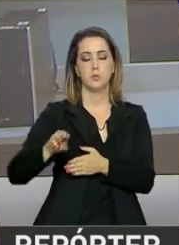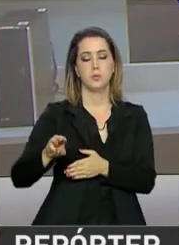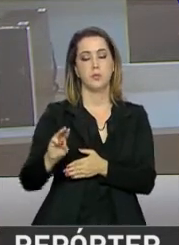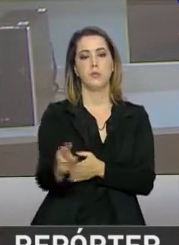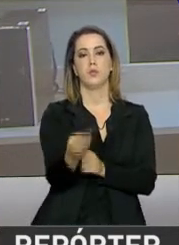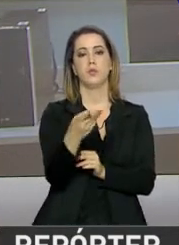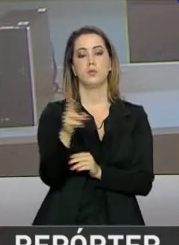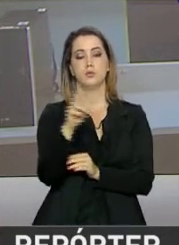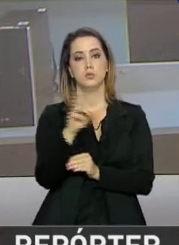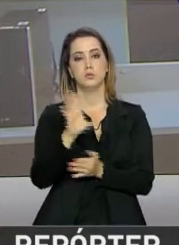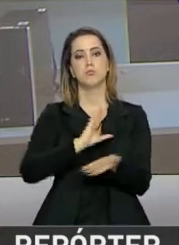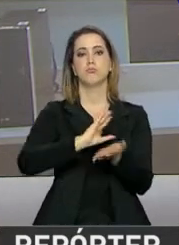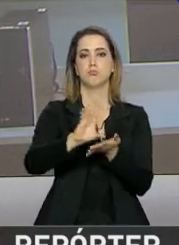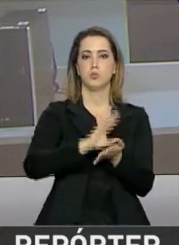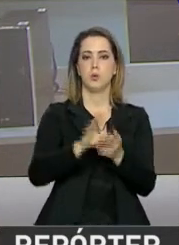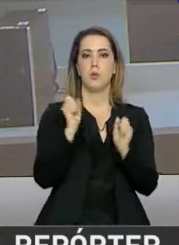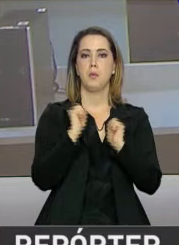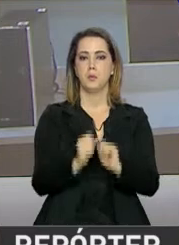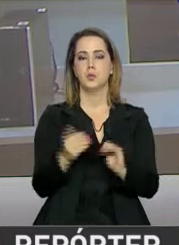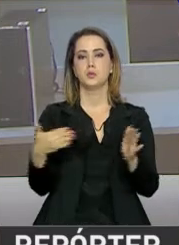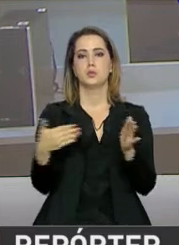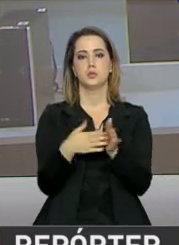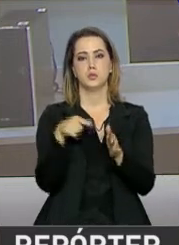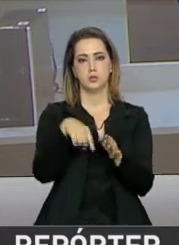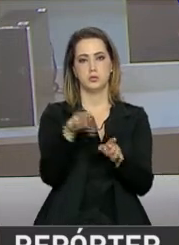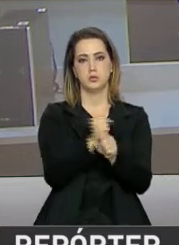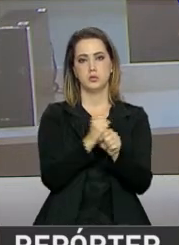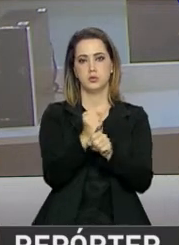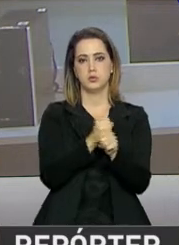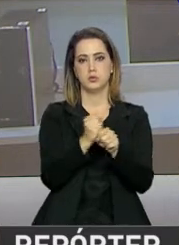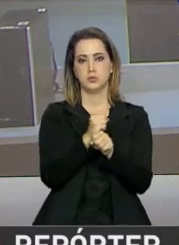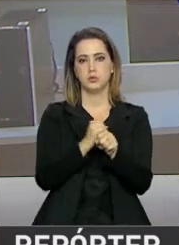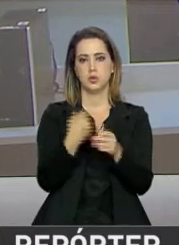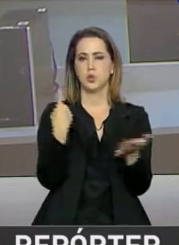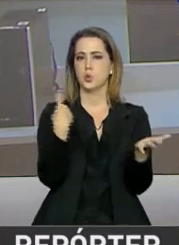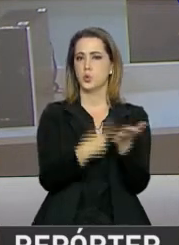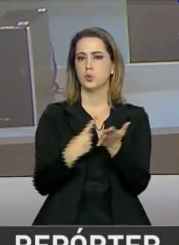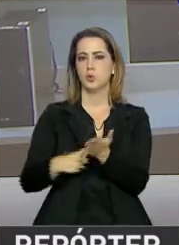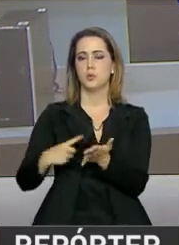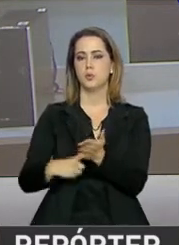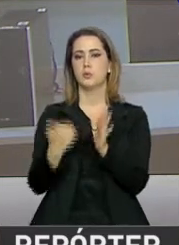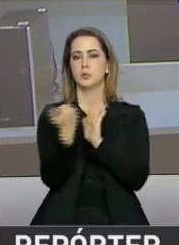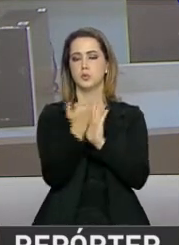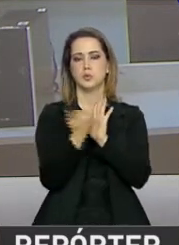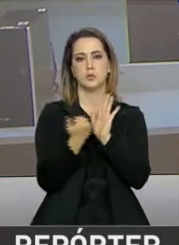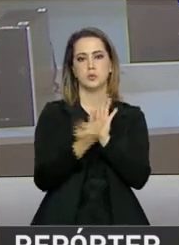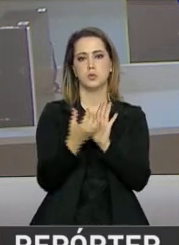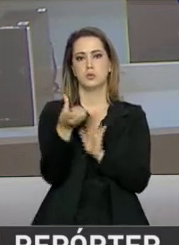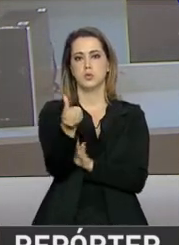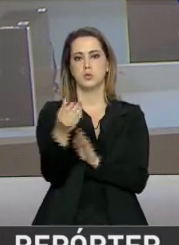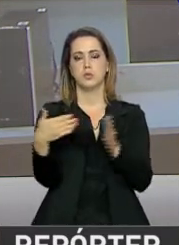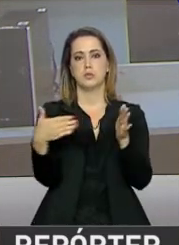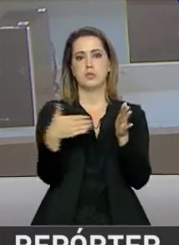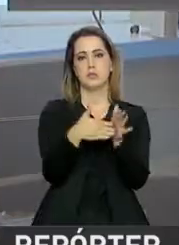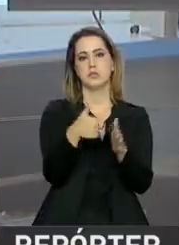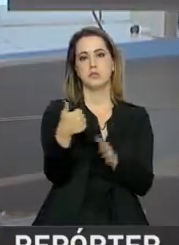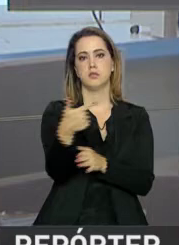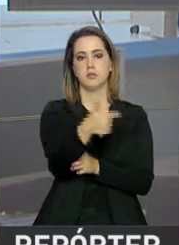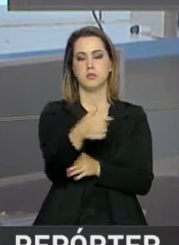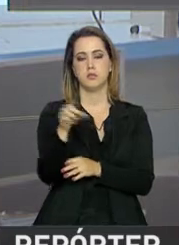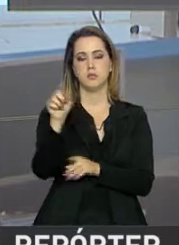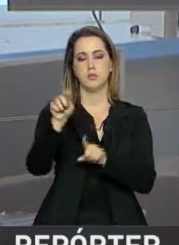em participar ainda têm até o fim deste ano para aderir ao plano que vai vir vai de seis a 12 meses